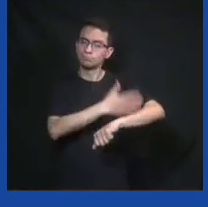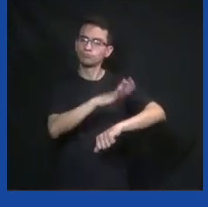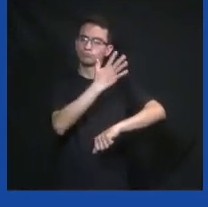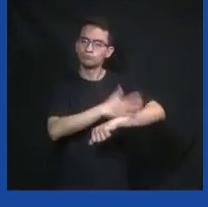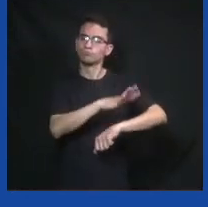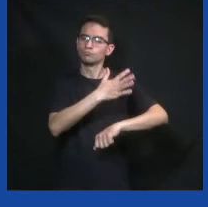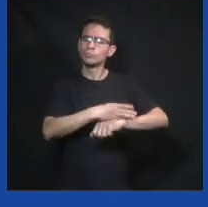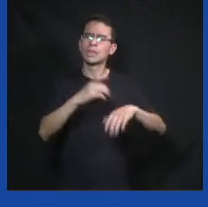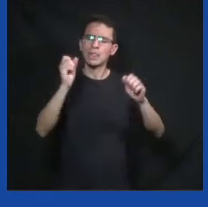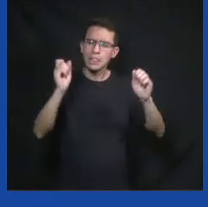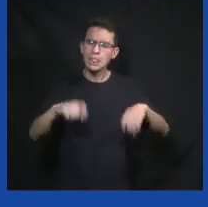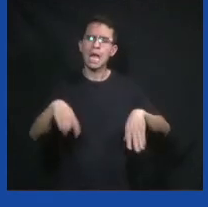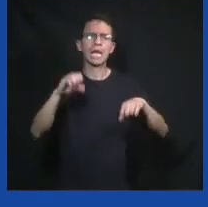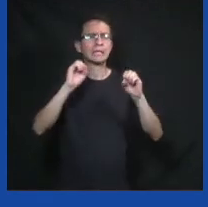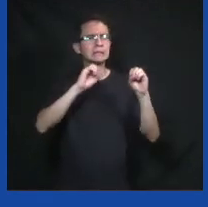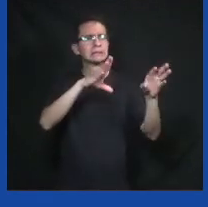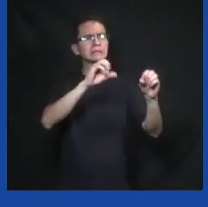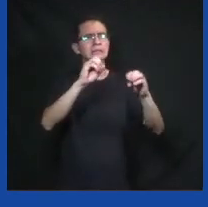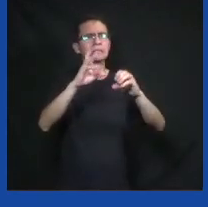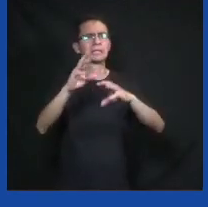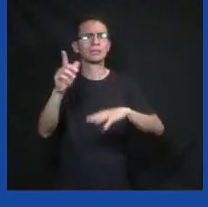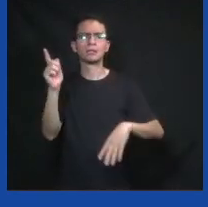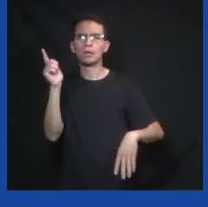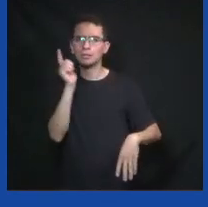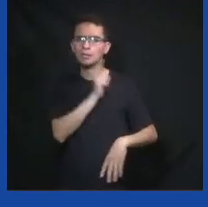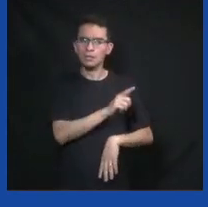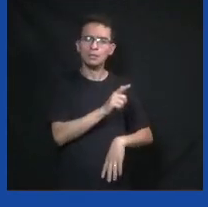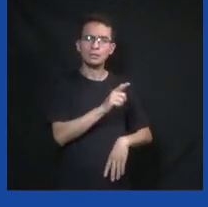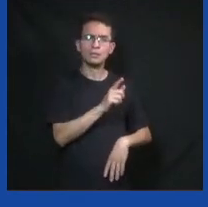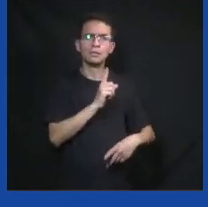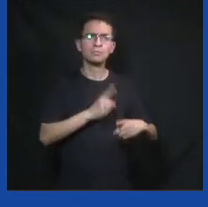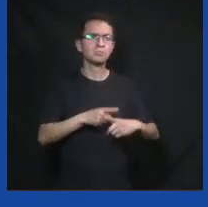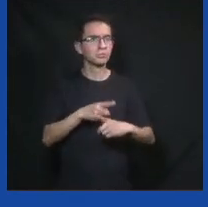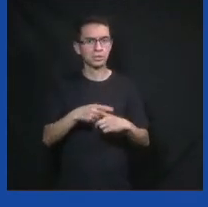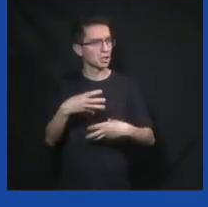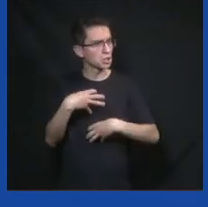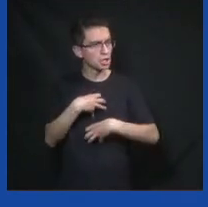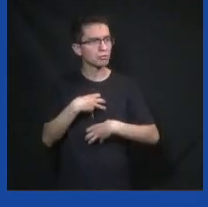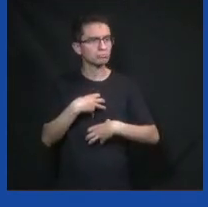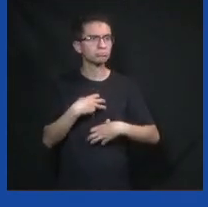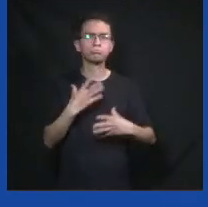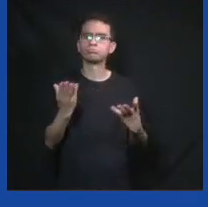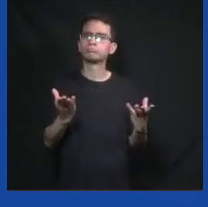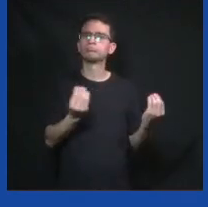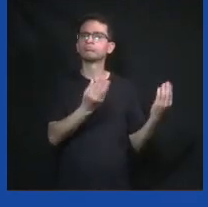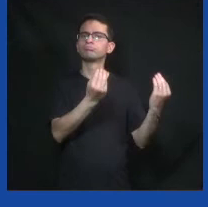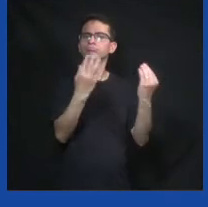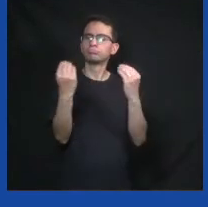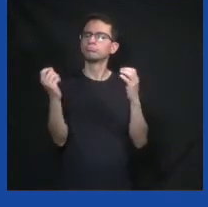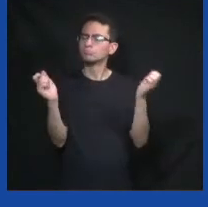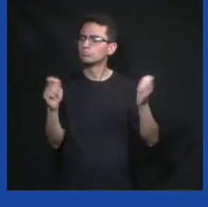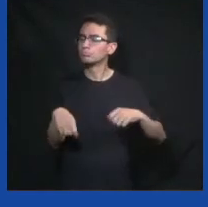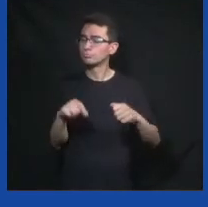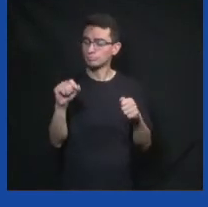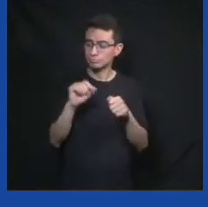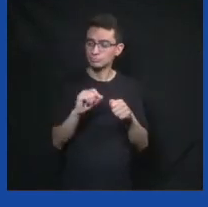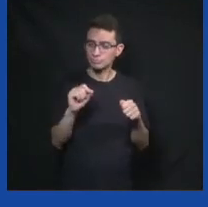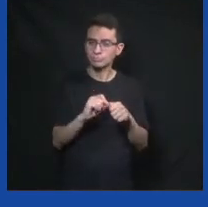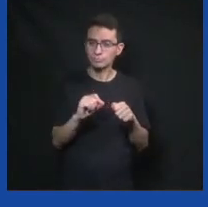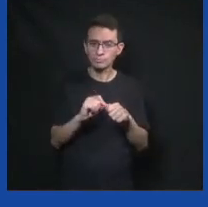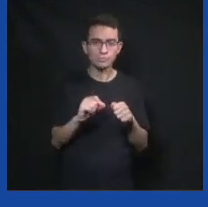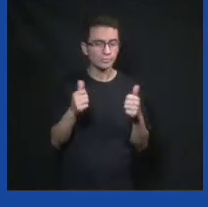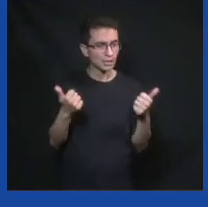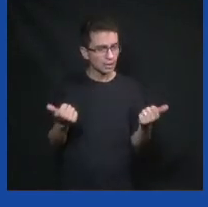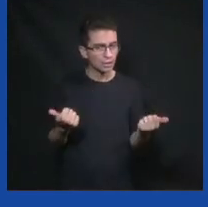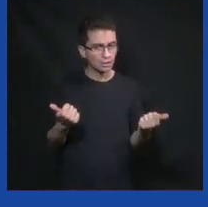conteúdo, que vai dando consistência para essa participação. Eu acho que tem várias formas de fazer, tem dentro do sistema escolar formal, tem fora